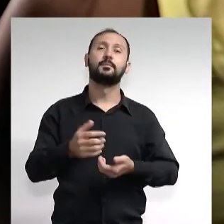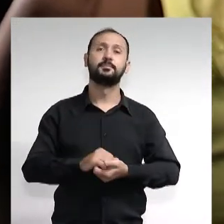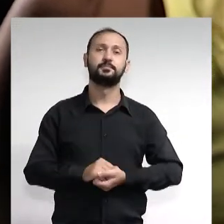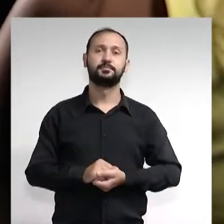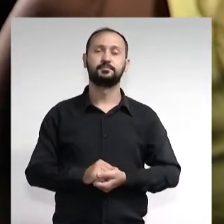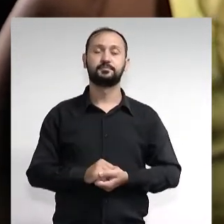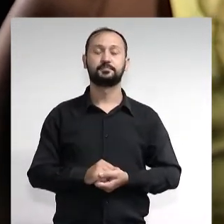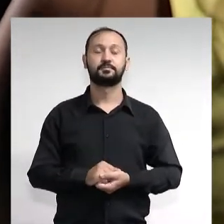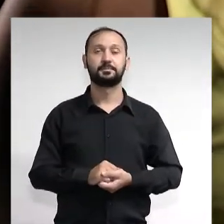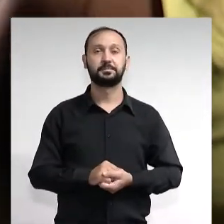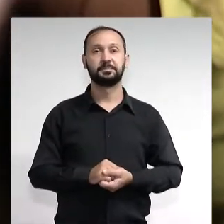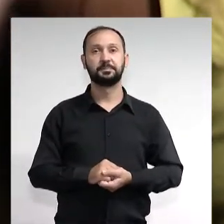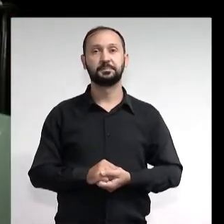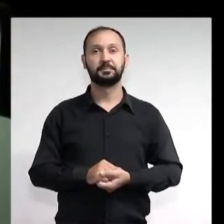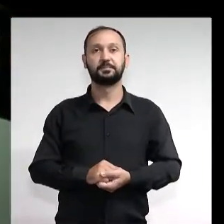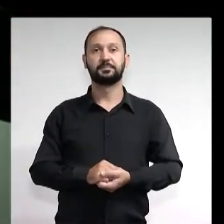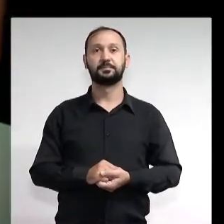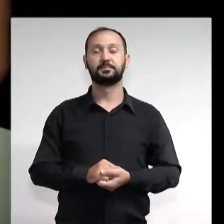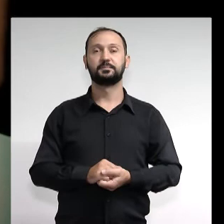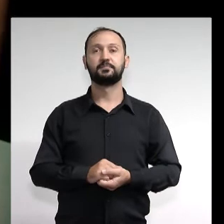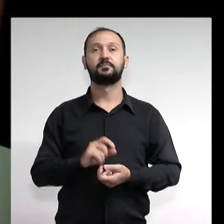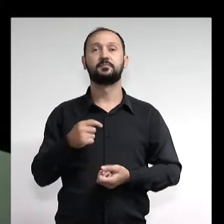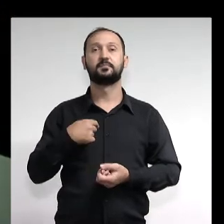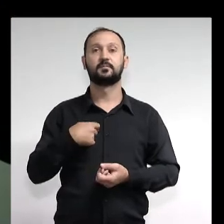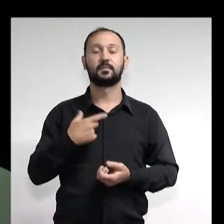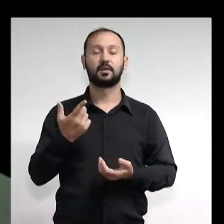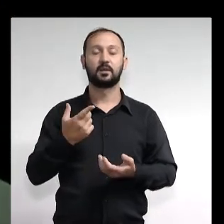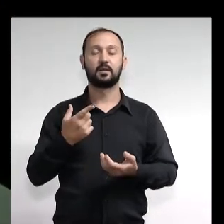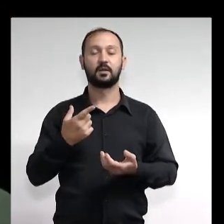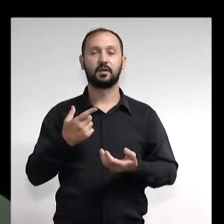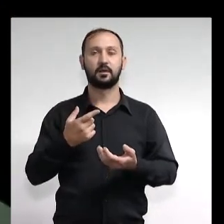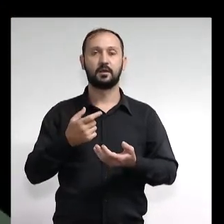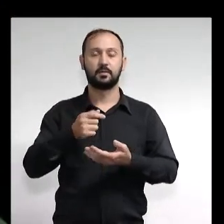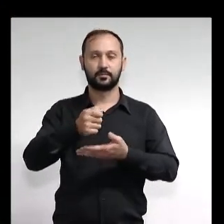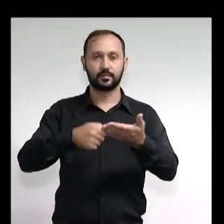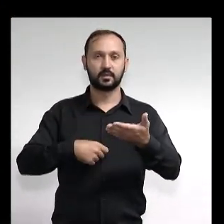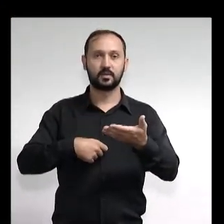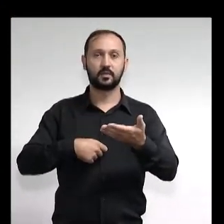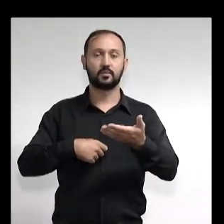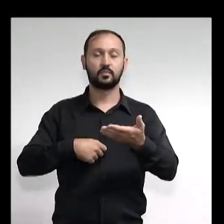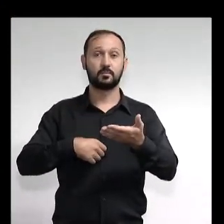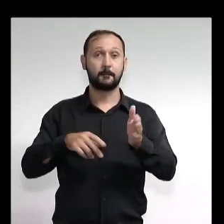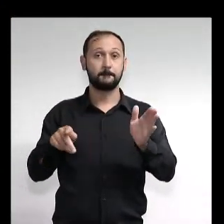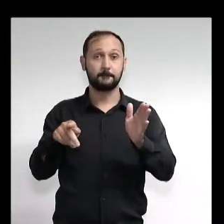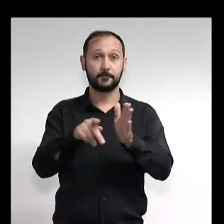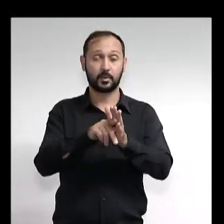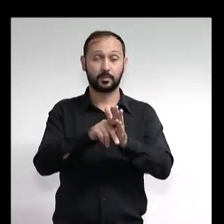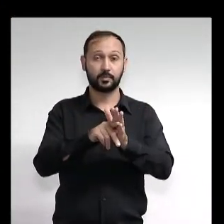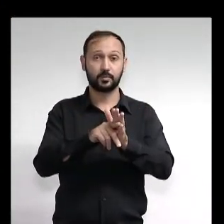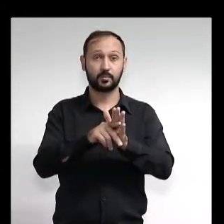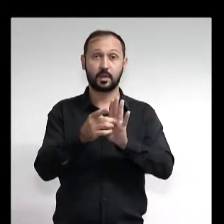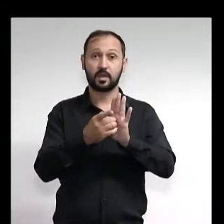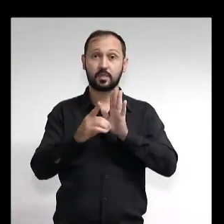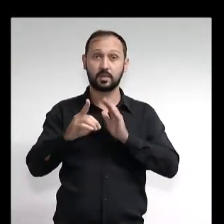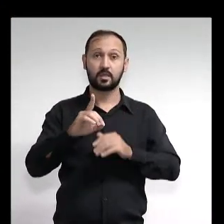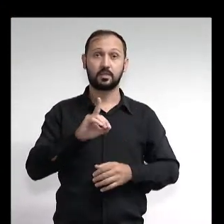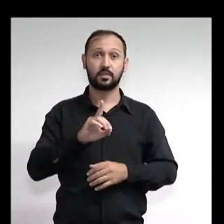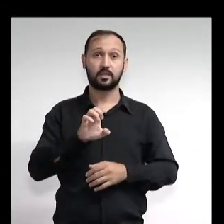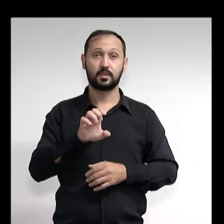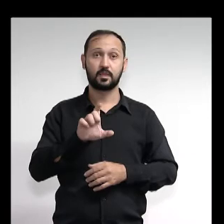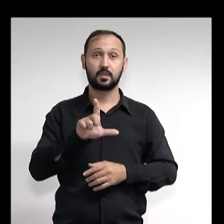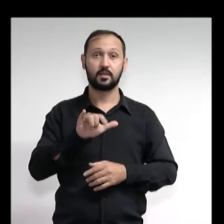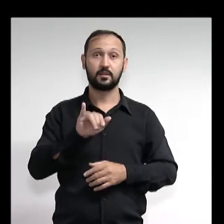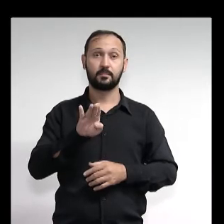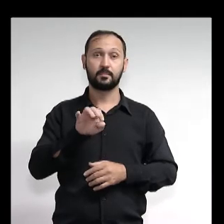propostas são essas? Bem, a nossa deliberação, nós temos uma deliberação da educação especial que